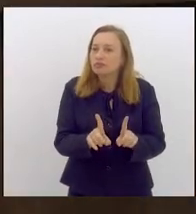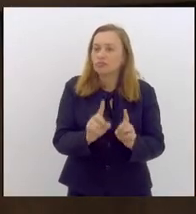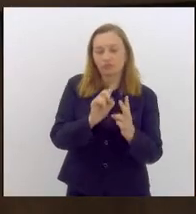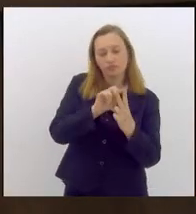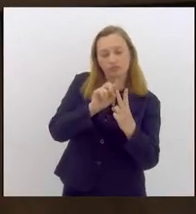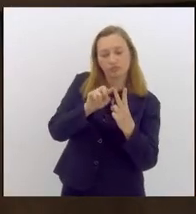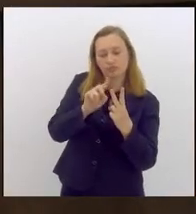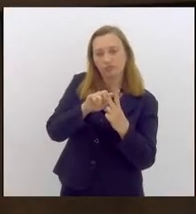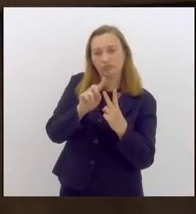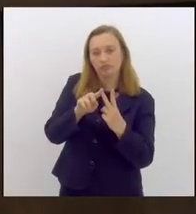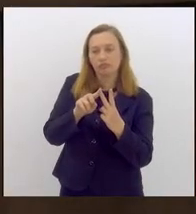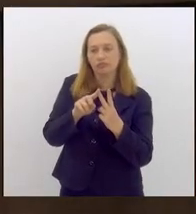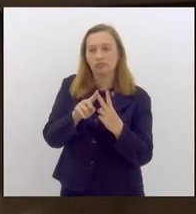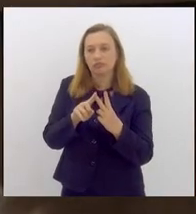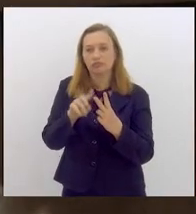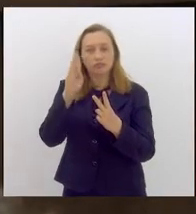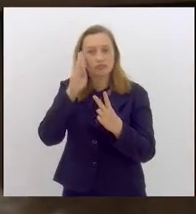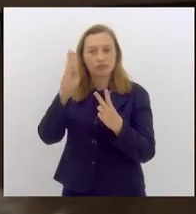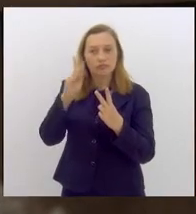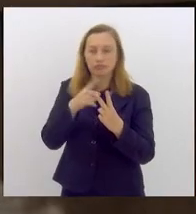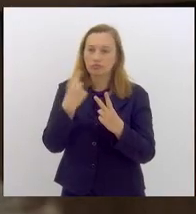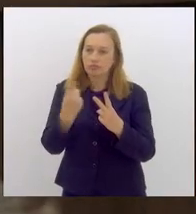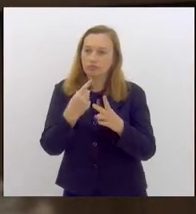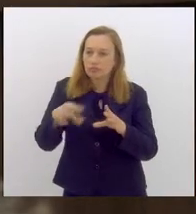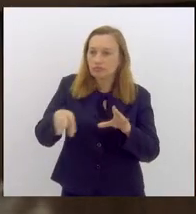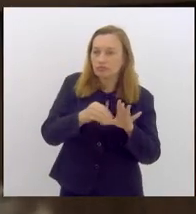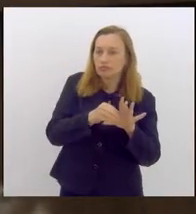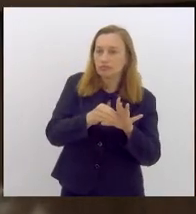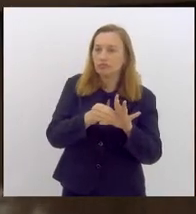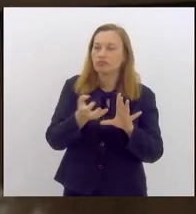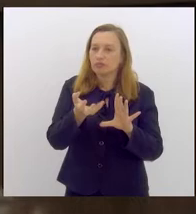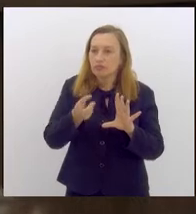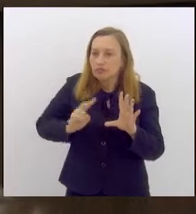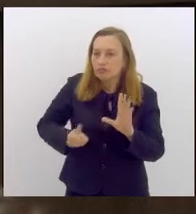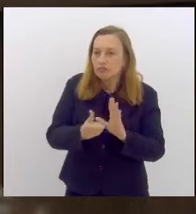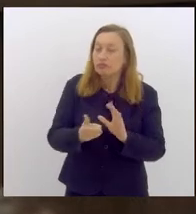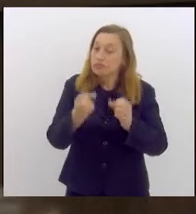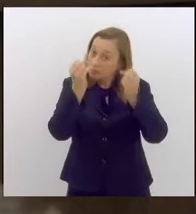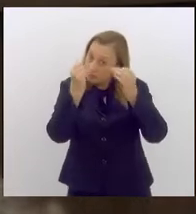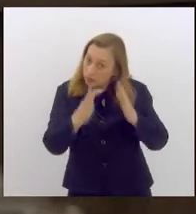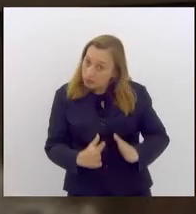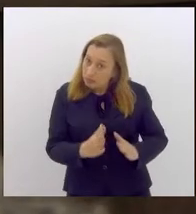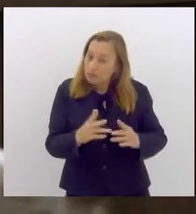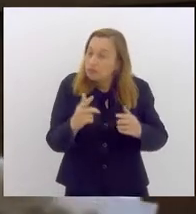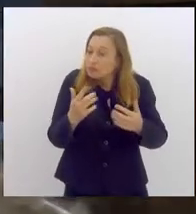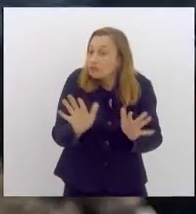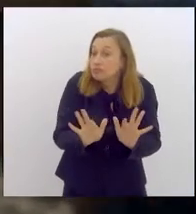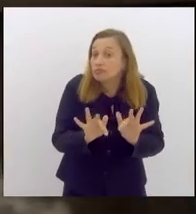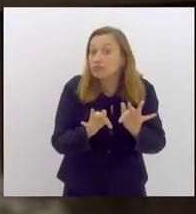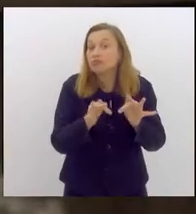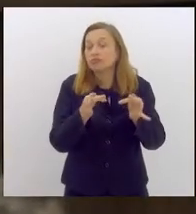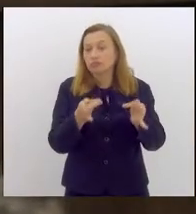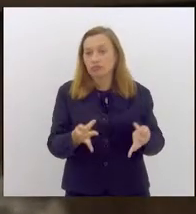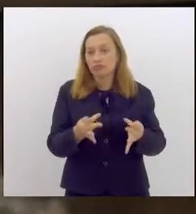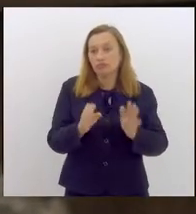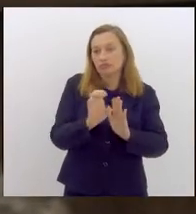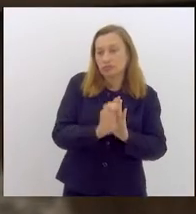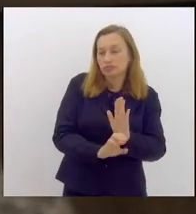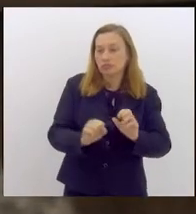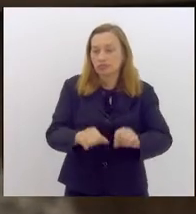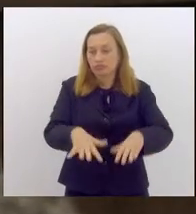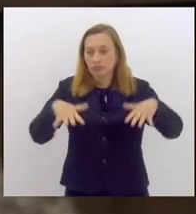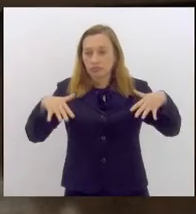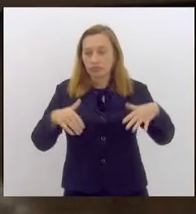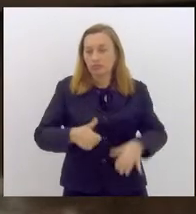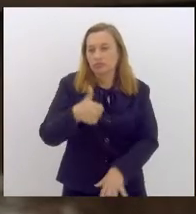destaques que colocamos, há um que gostaríamos de manter, e vou explicar por que é muito simples. A emenda de plenário 1